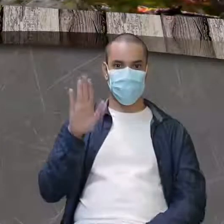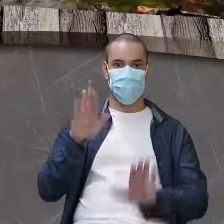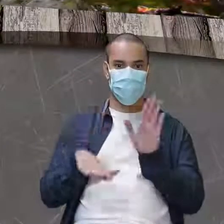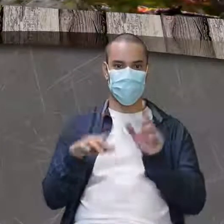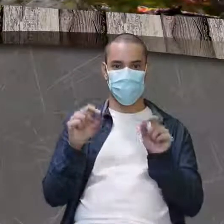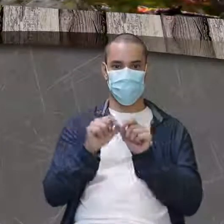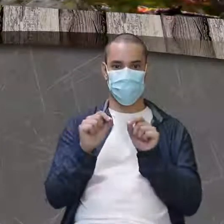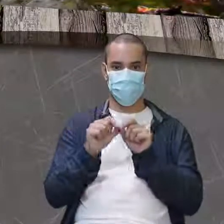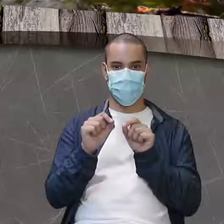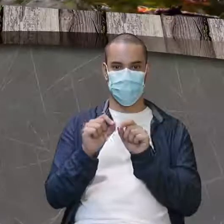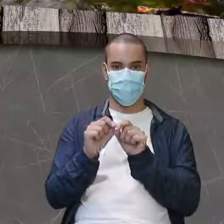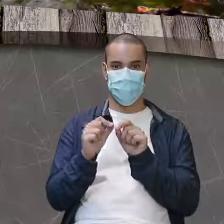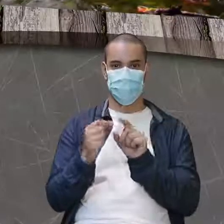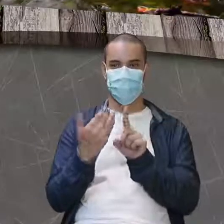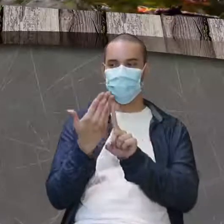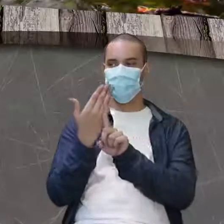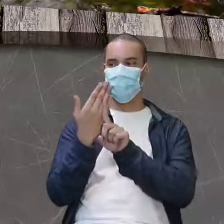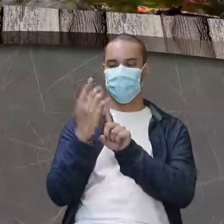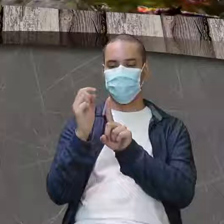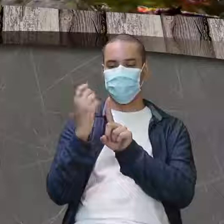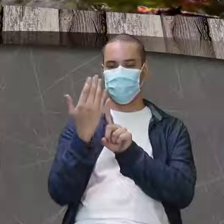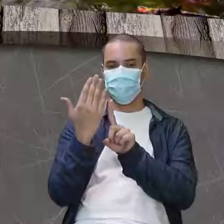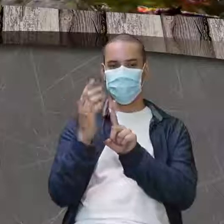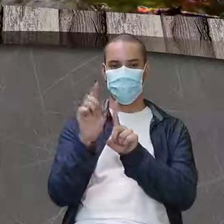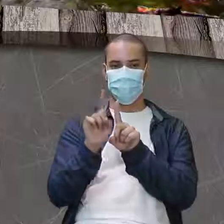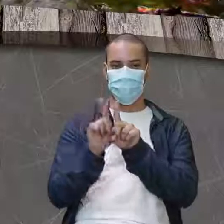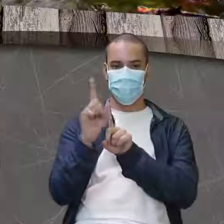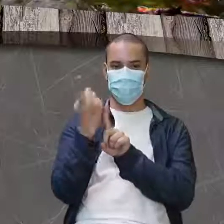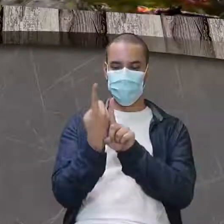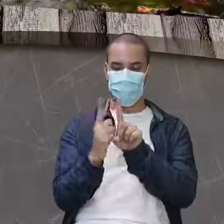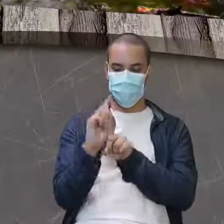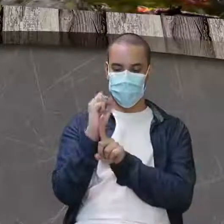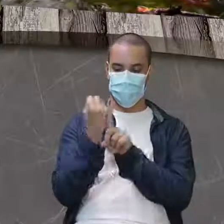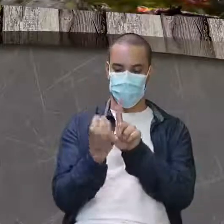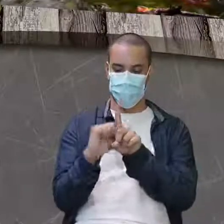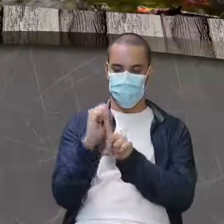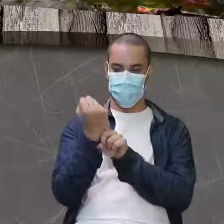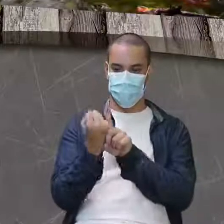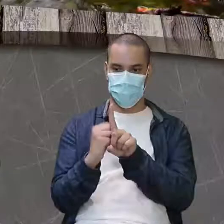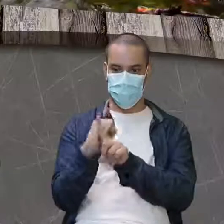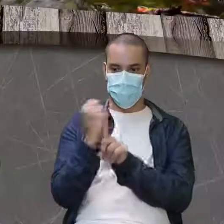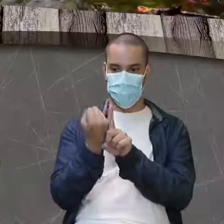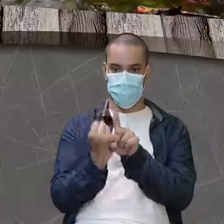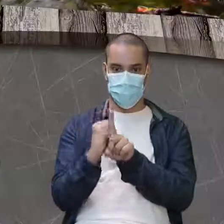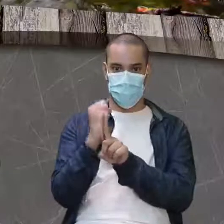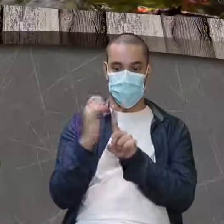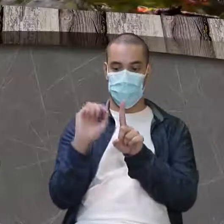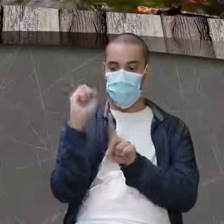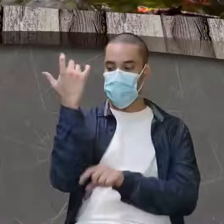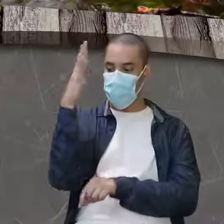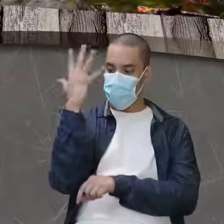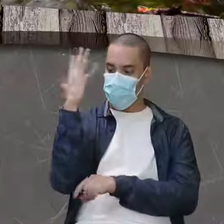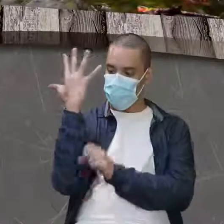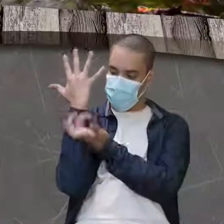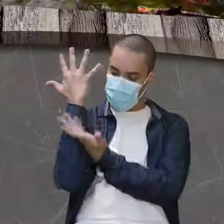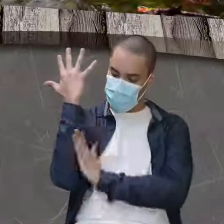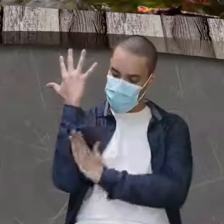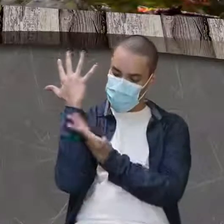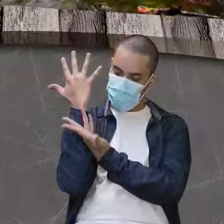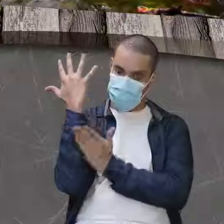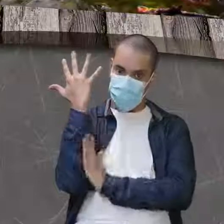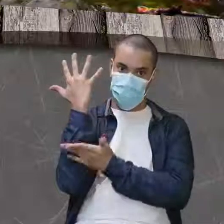ela vai roçar, né, o dorso dela nas árvores, também para fazer a